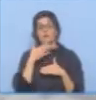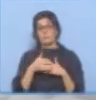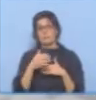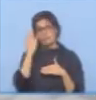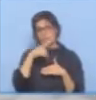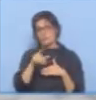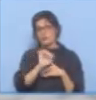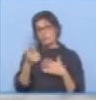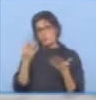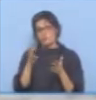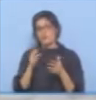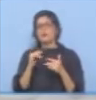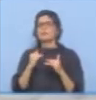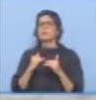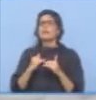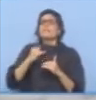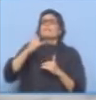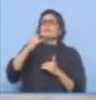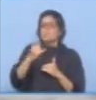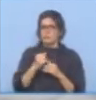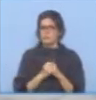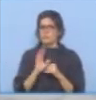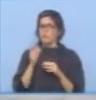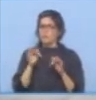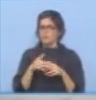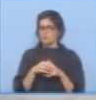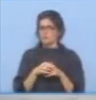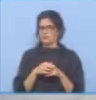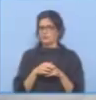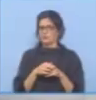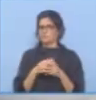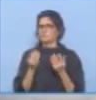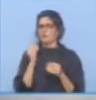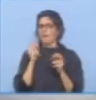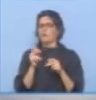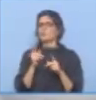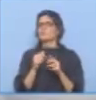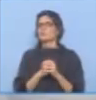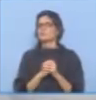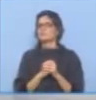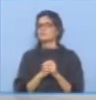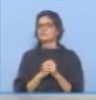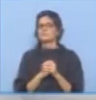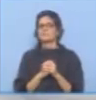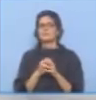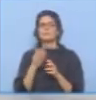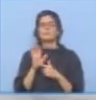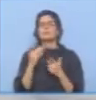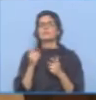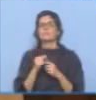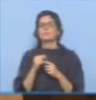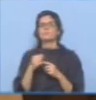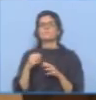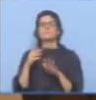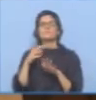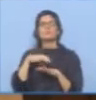do que acontece no pós-jornada, especificamente a partir da experiência em Torres Vedras. Quem foi, por exemplo, à Jornada de Madrid? De que